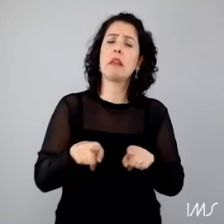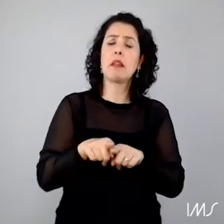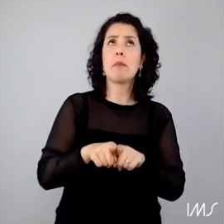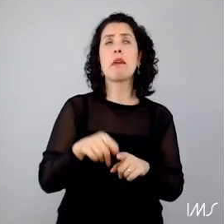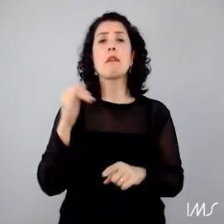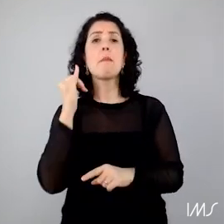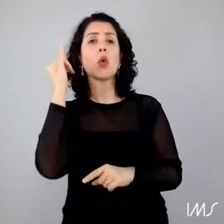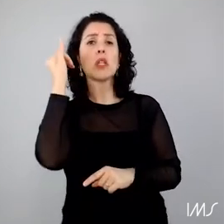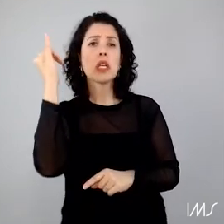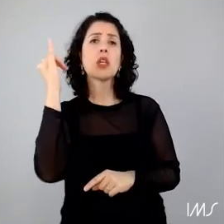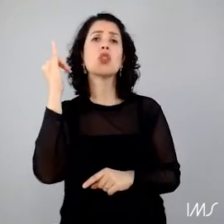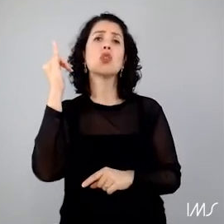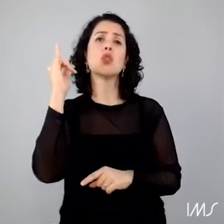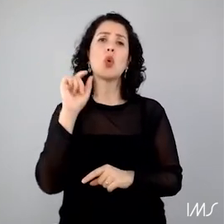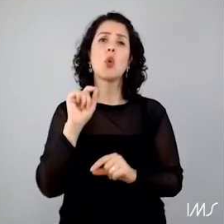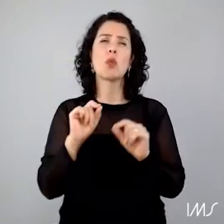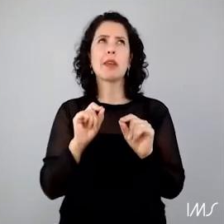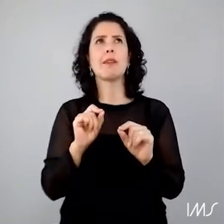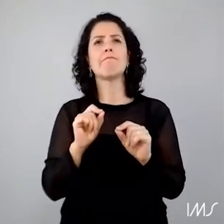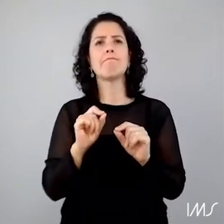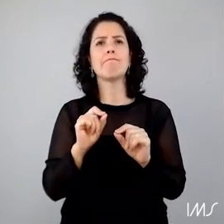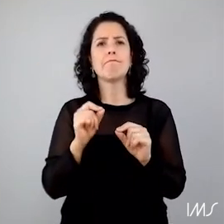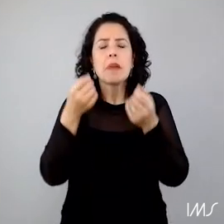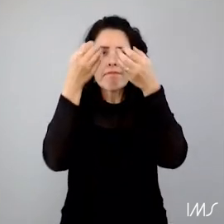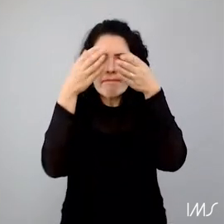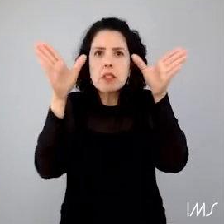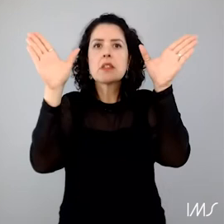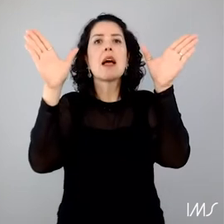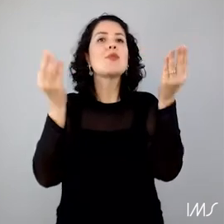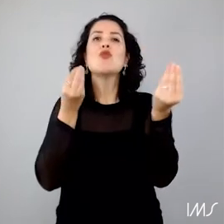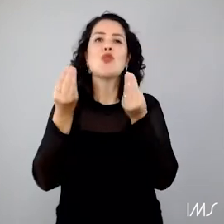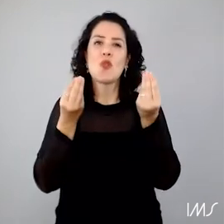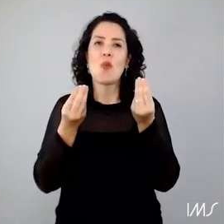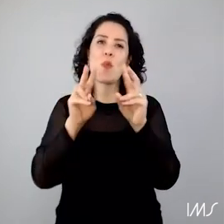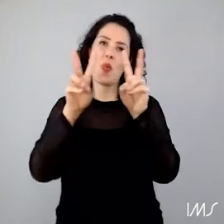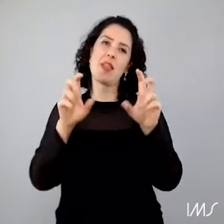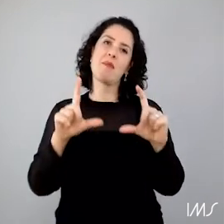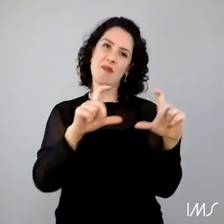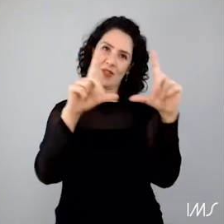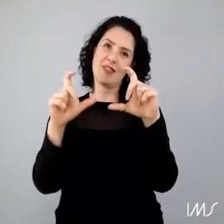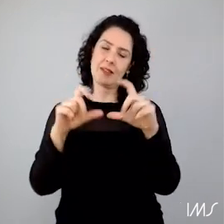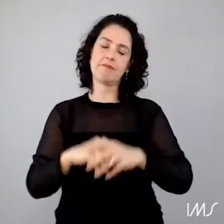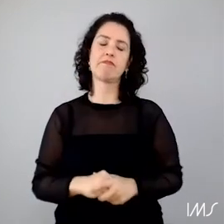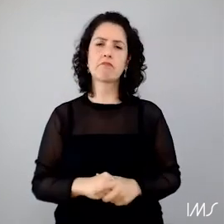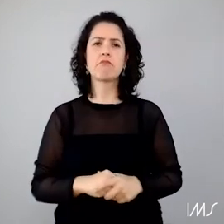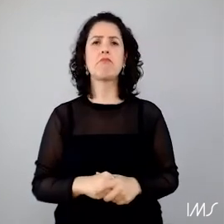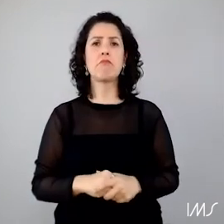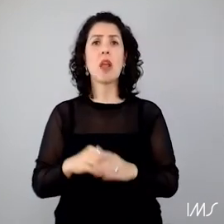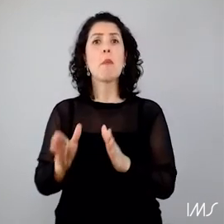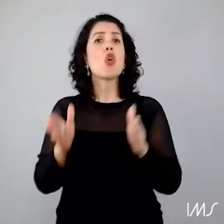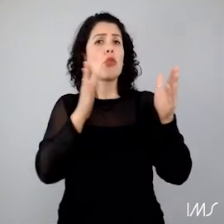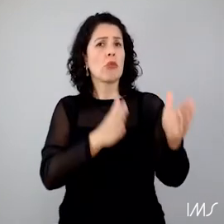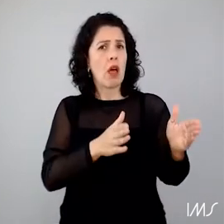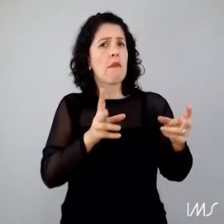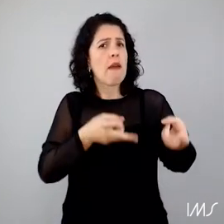né? Mas, por outro lado, quer dizer, reconhecer, né, essas características do próprio meio são fundamentais. Eu acho que a